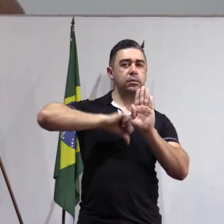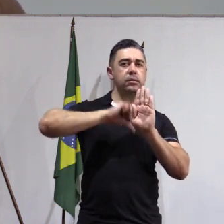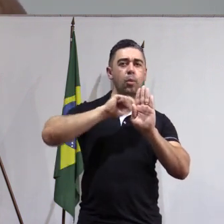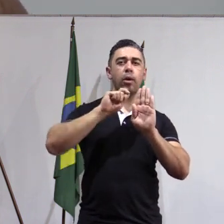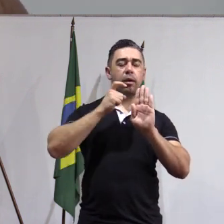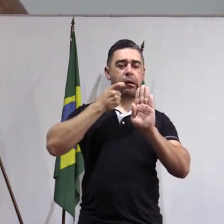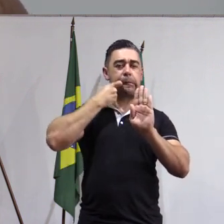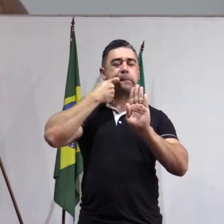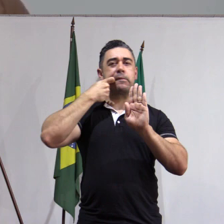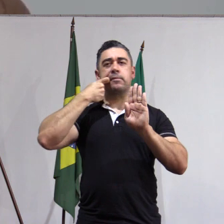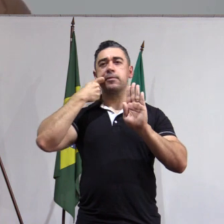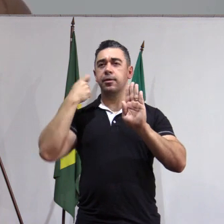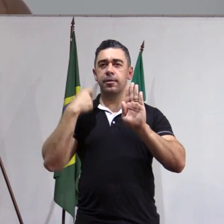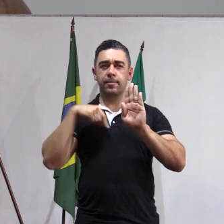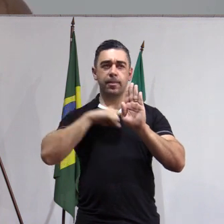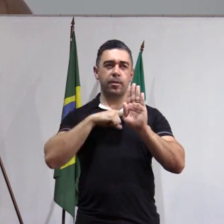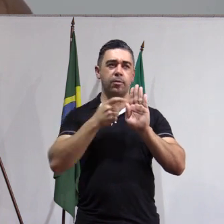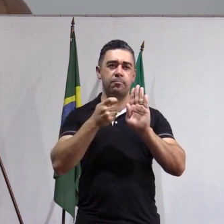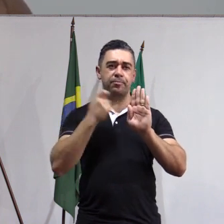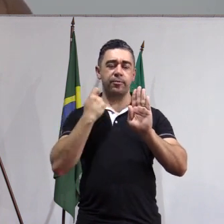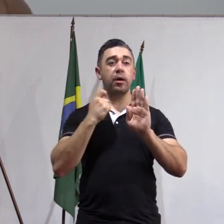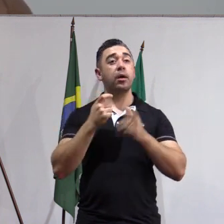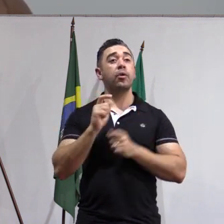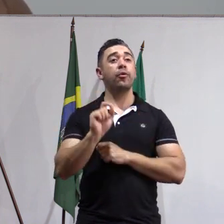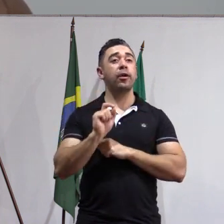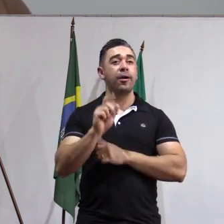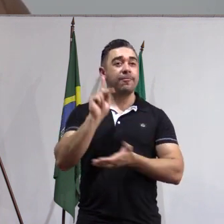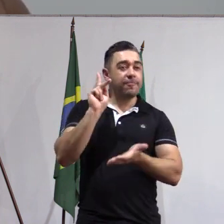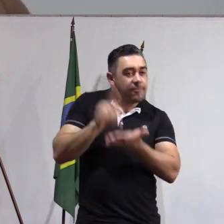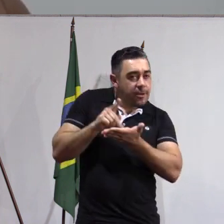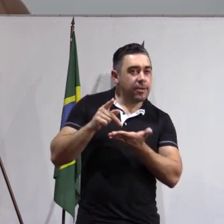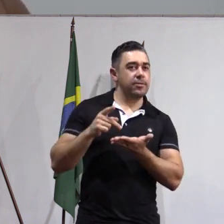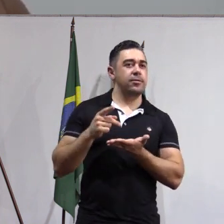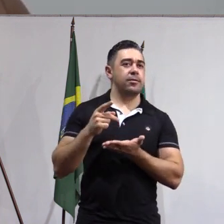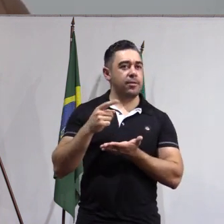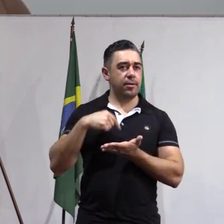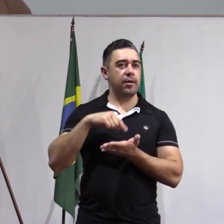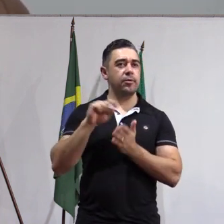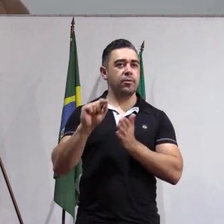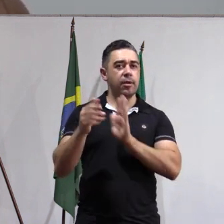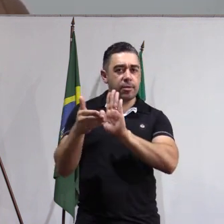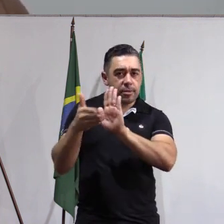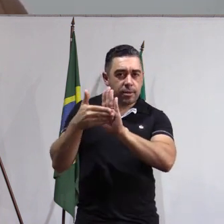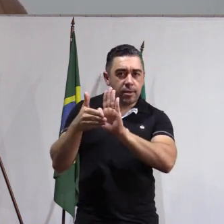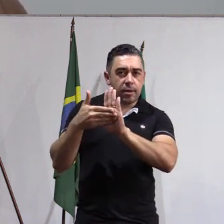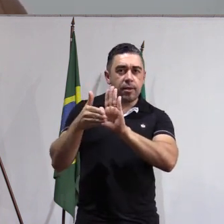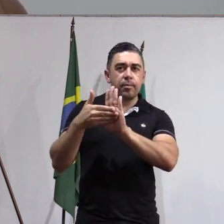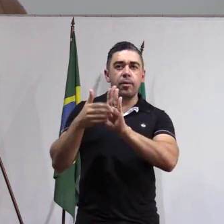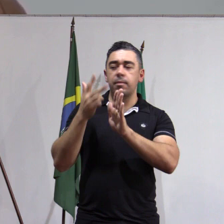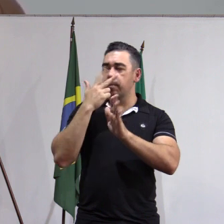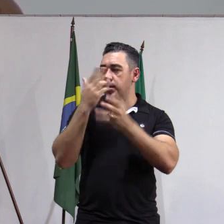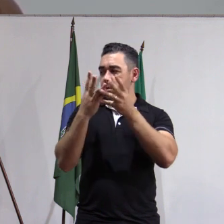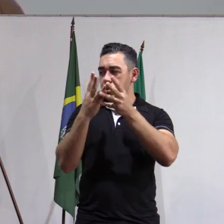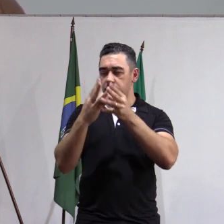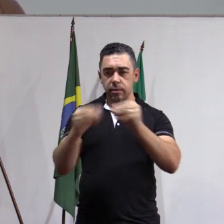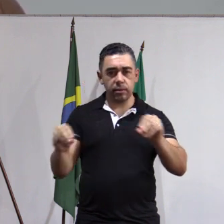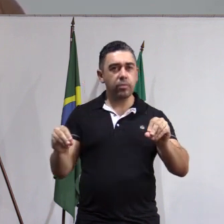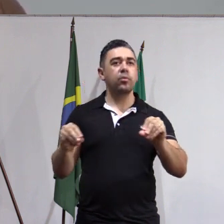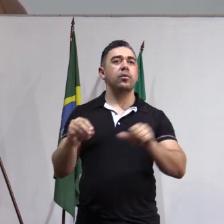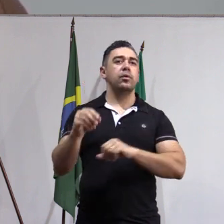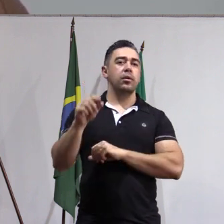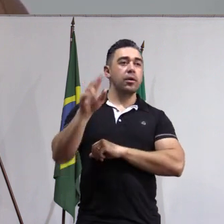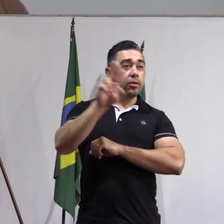anzol, que é a verdade da proposta, que é o caminho da destruição da